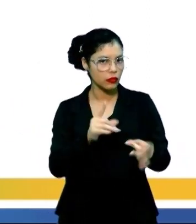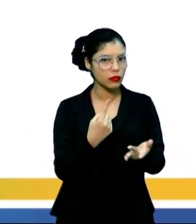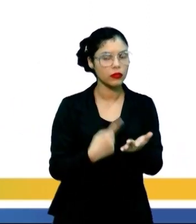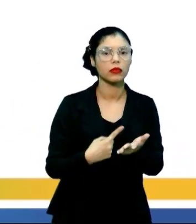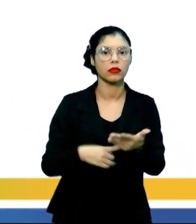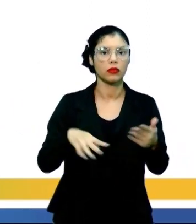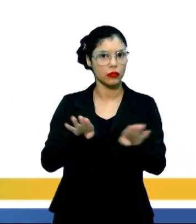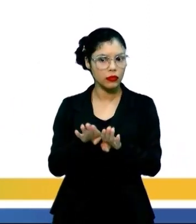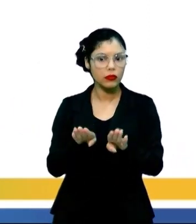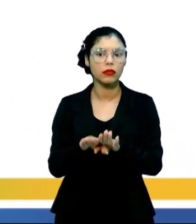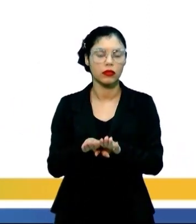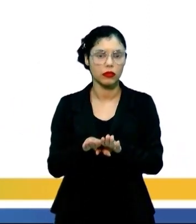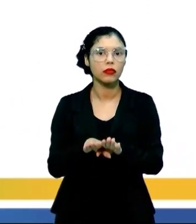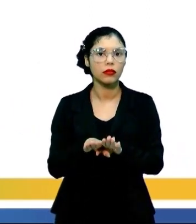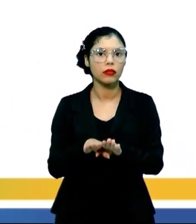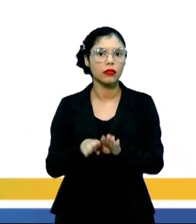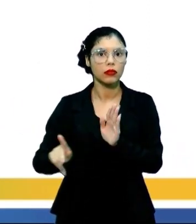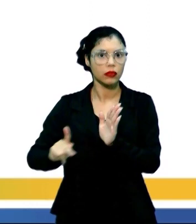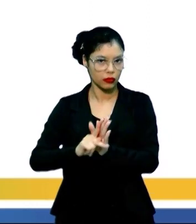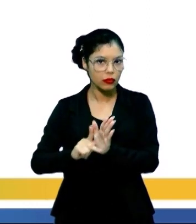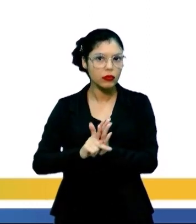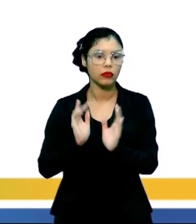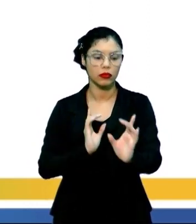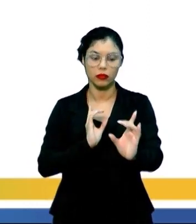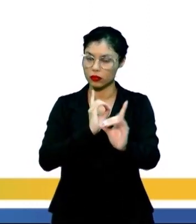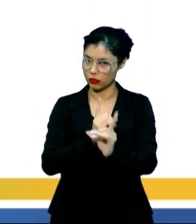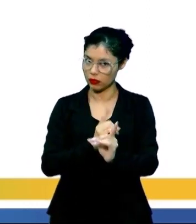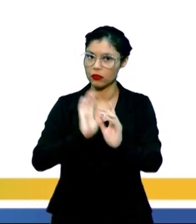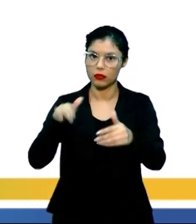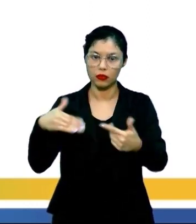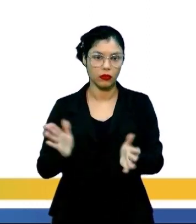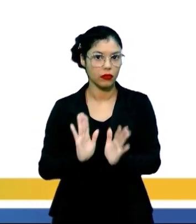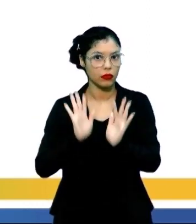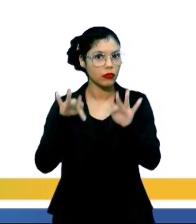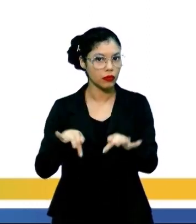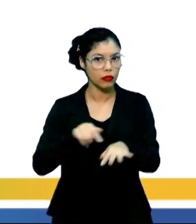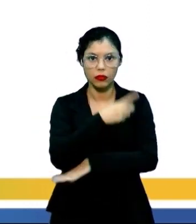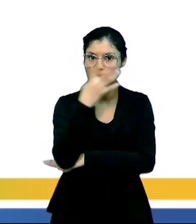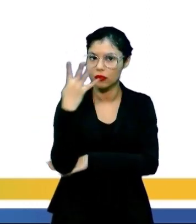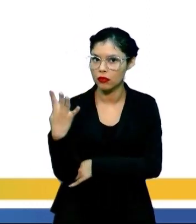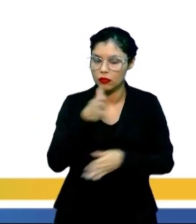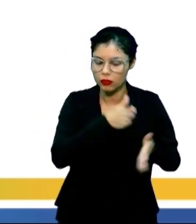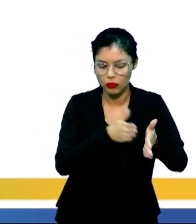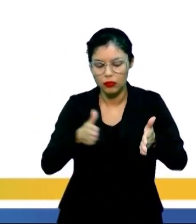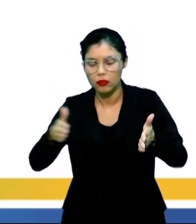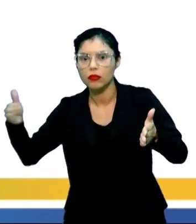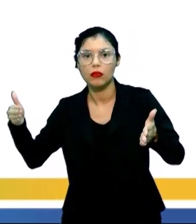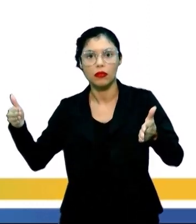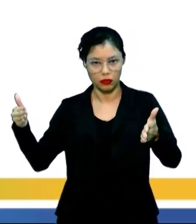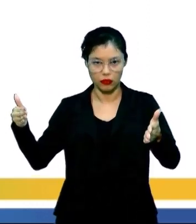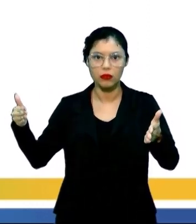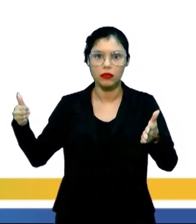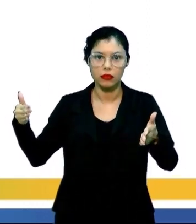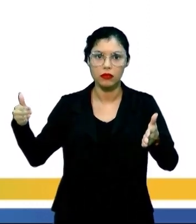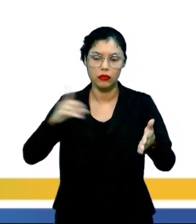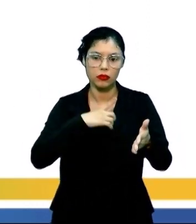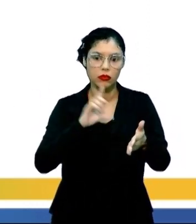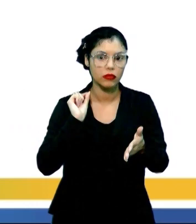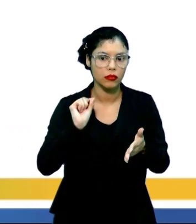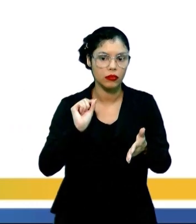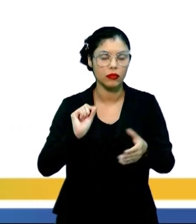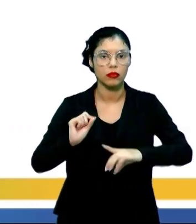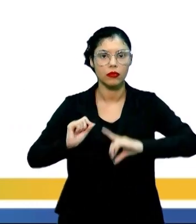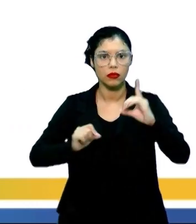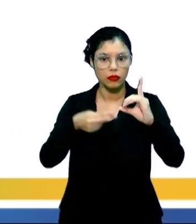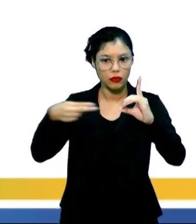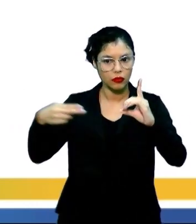consideração a posição em que ele se encontra, posição final, a quantidade de passos que foram dados. Então temos a